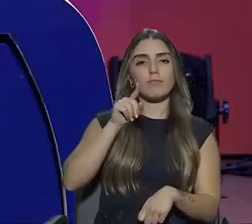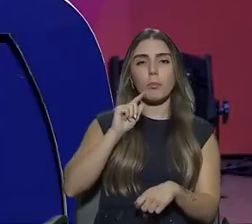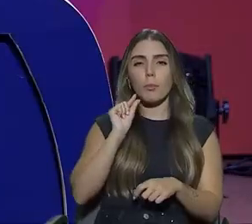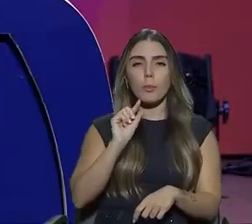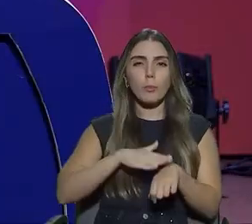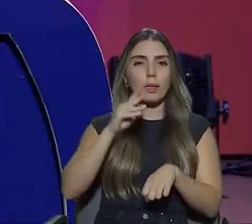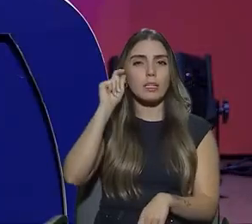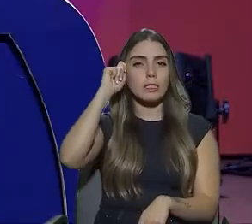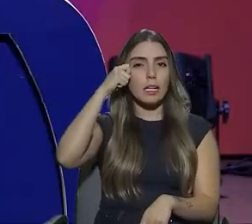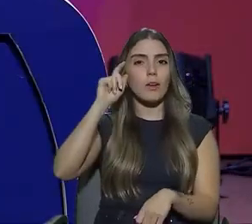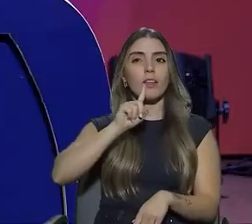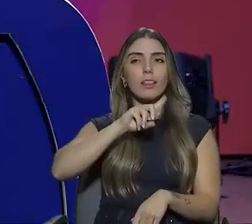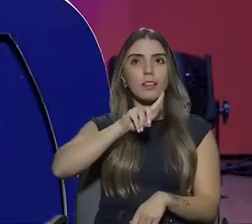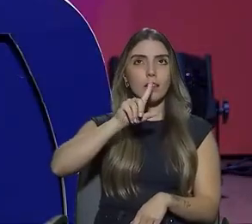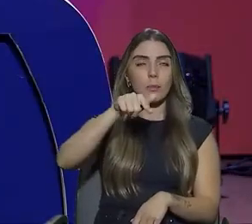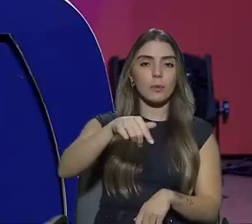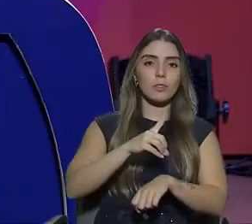é. E aí